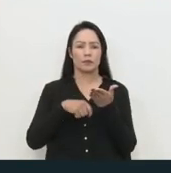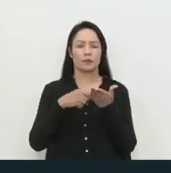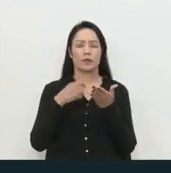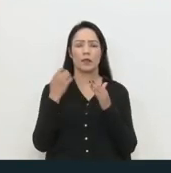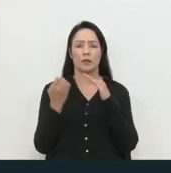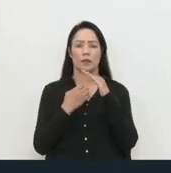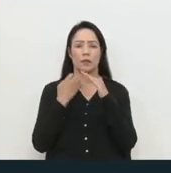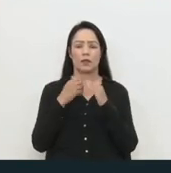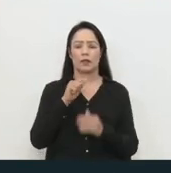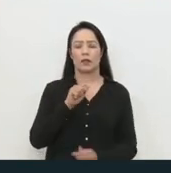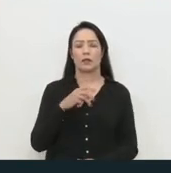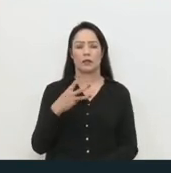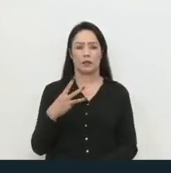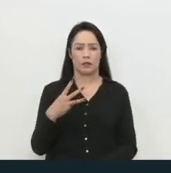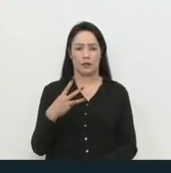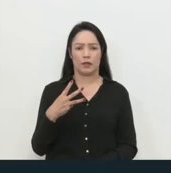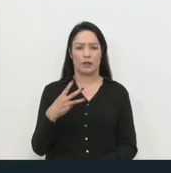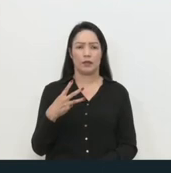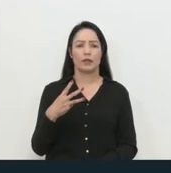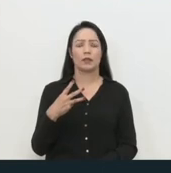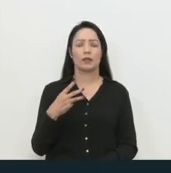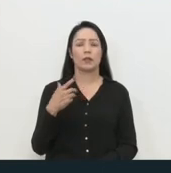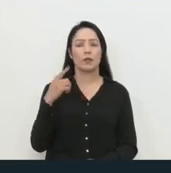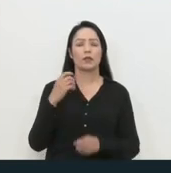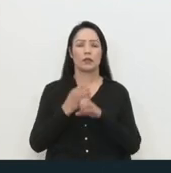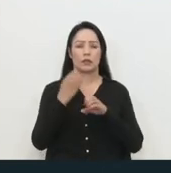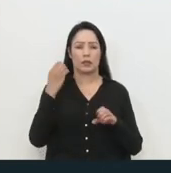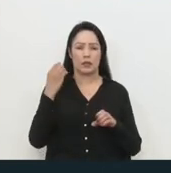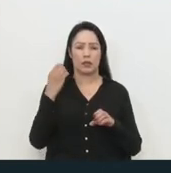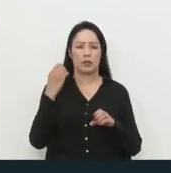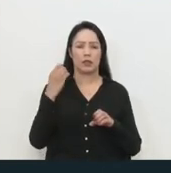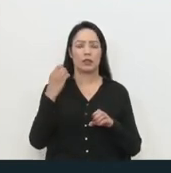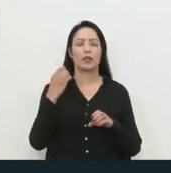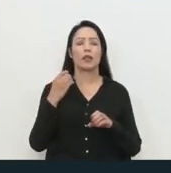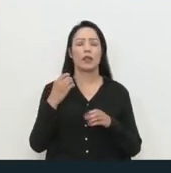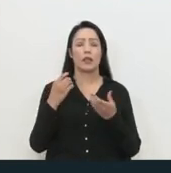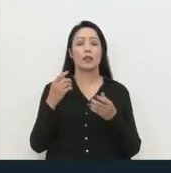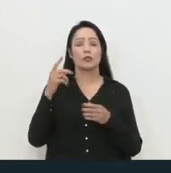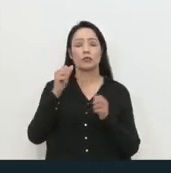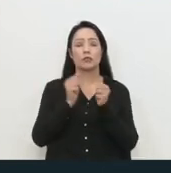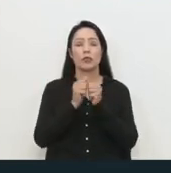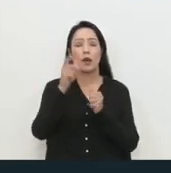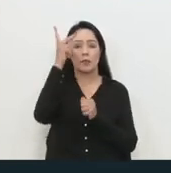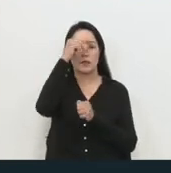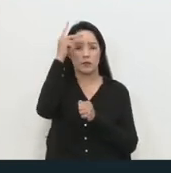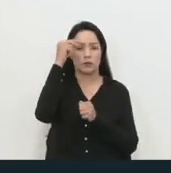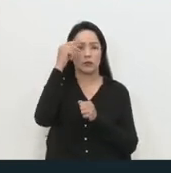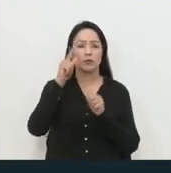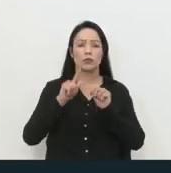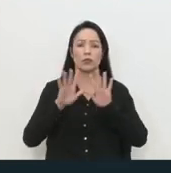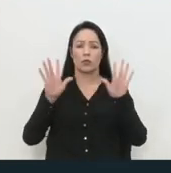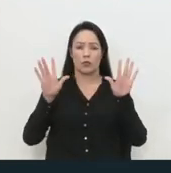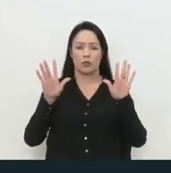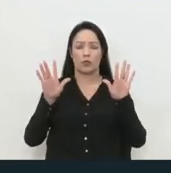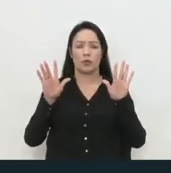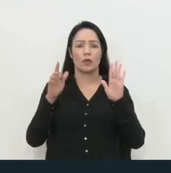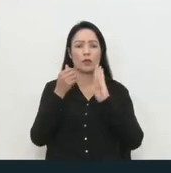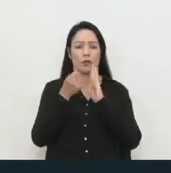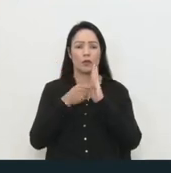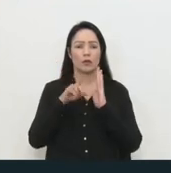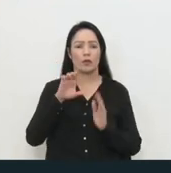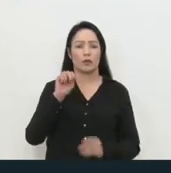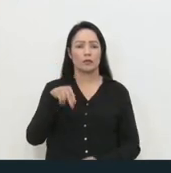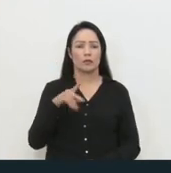A3 terraplanagem e engenharia limitada e a Prefeitura de Guarulhos autor Vereador Leandro